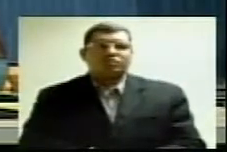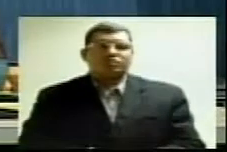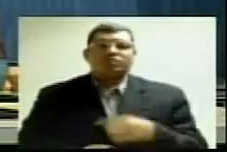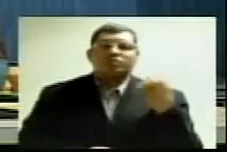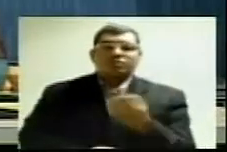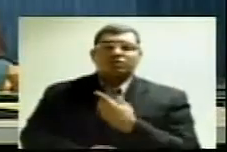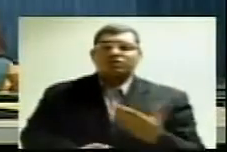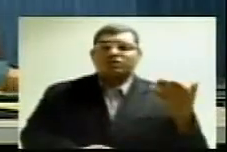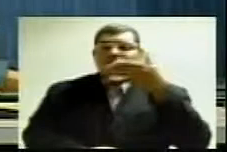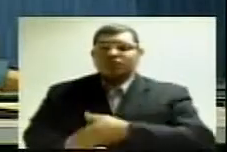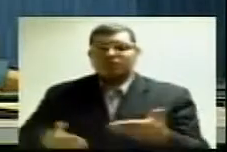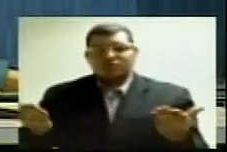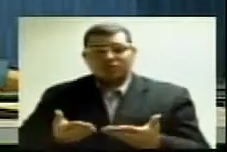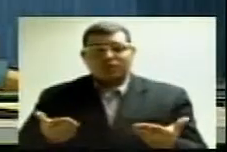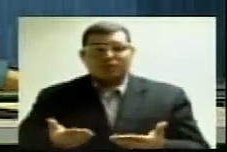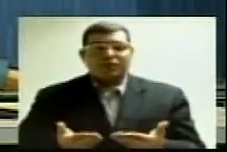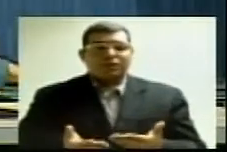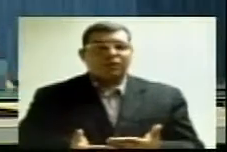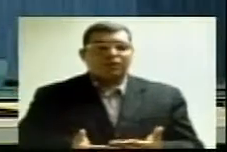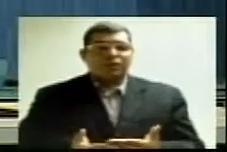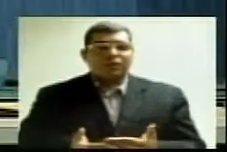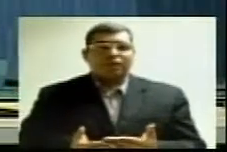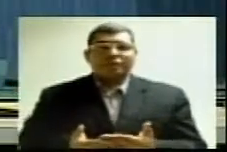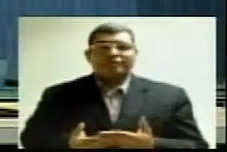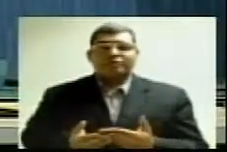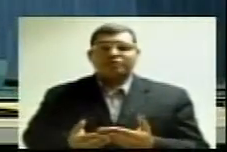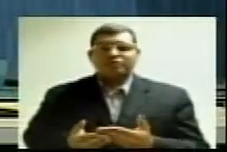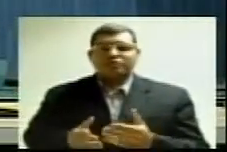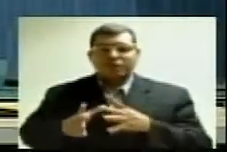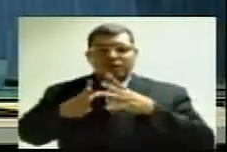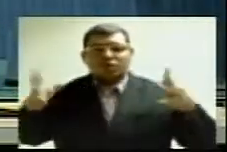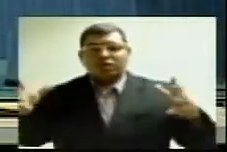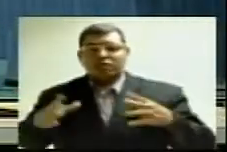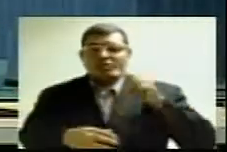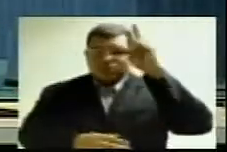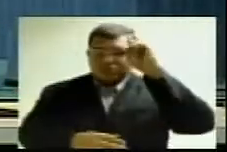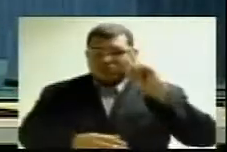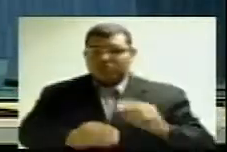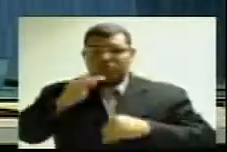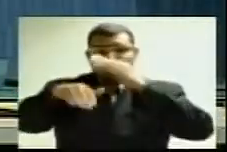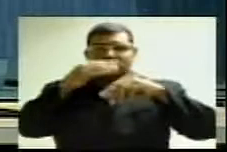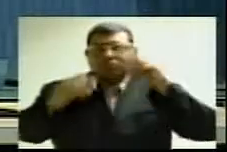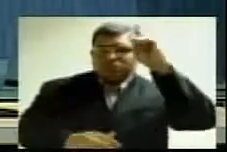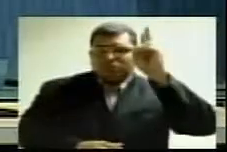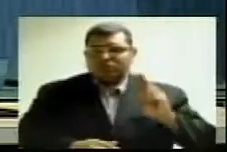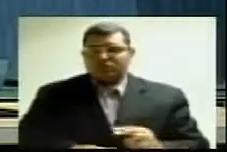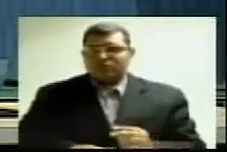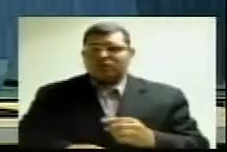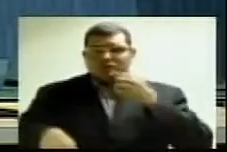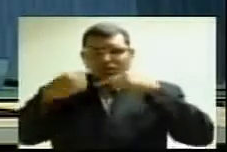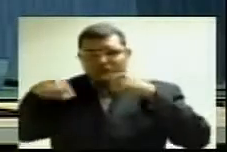E nós chegamos a uma quadra histórica do nosso país em que